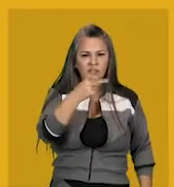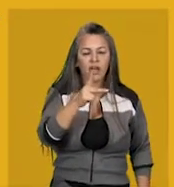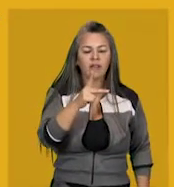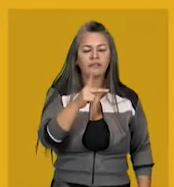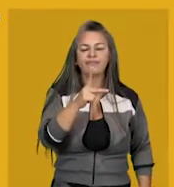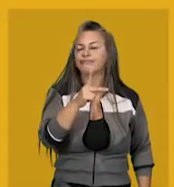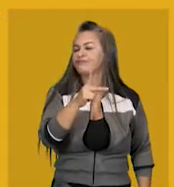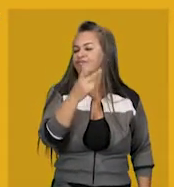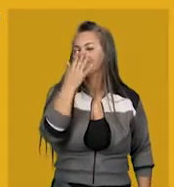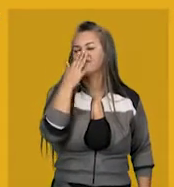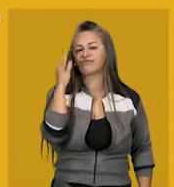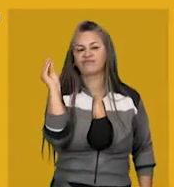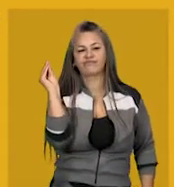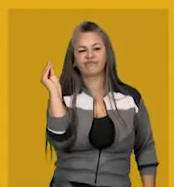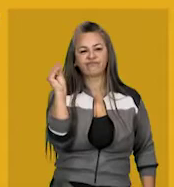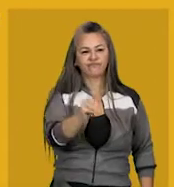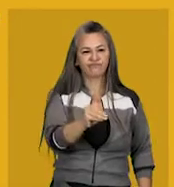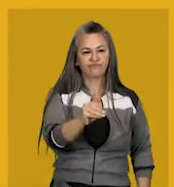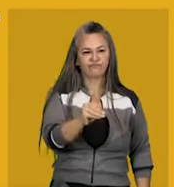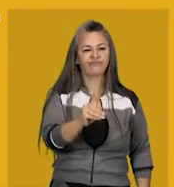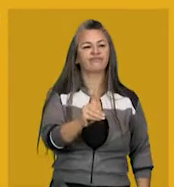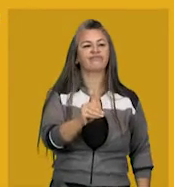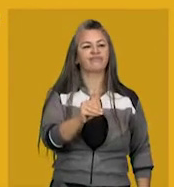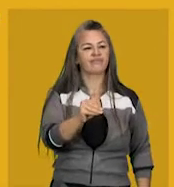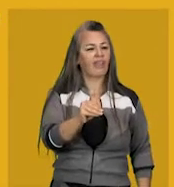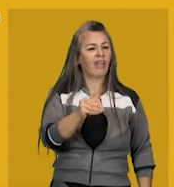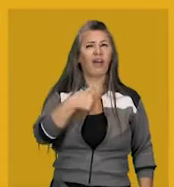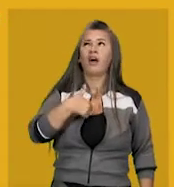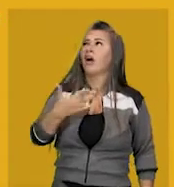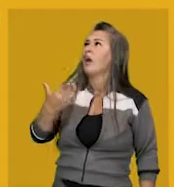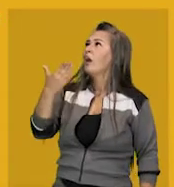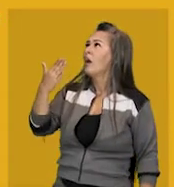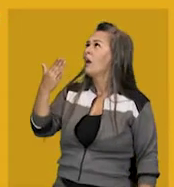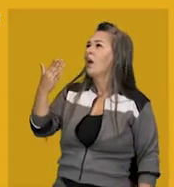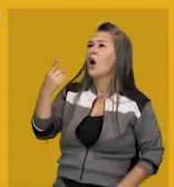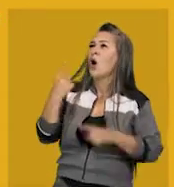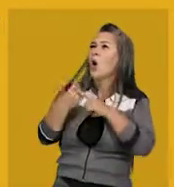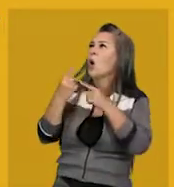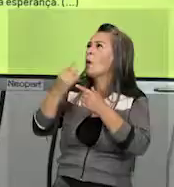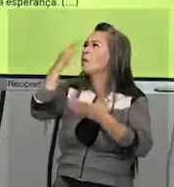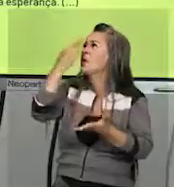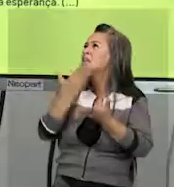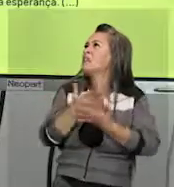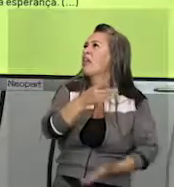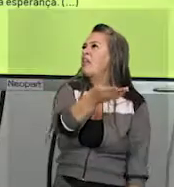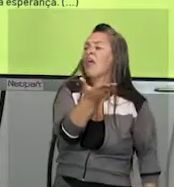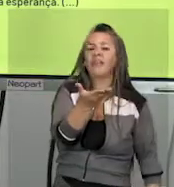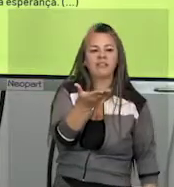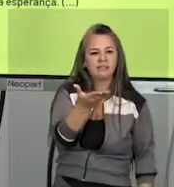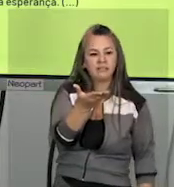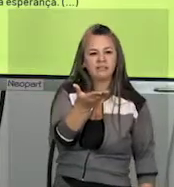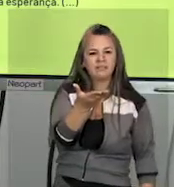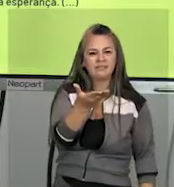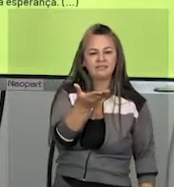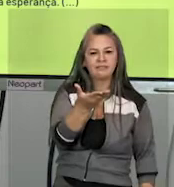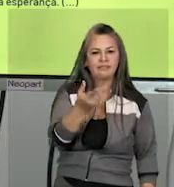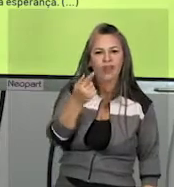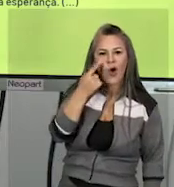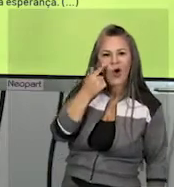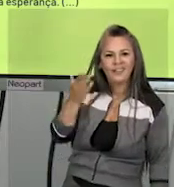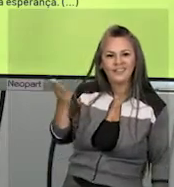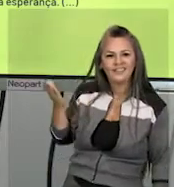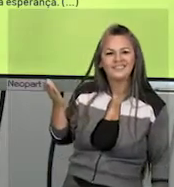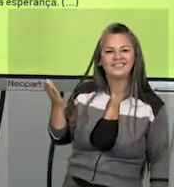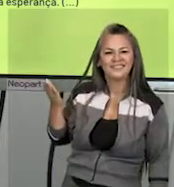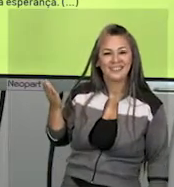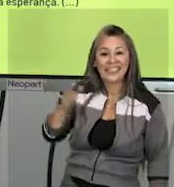promessas. Céus, a que coração traiçoeiro confiei minha esperança. Se você parar e pensar, as músicas de